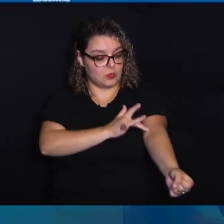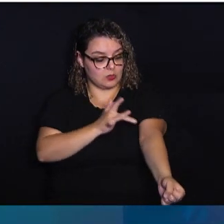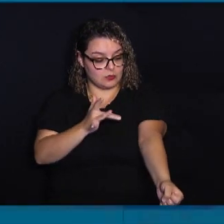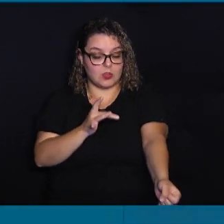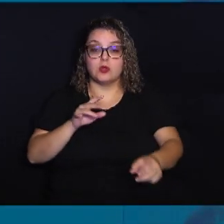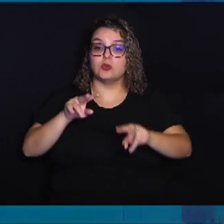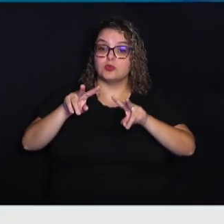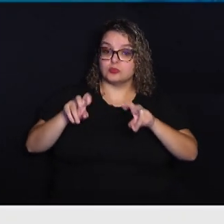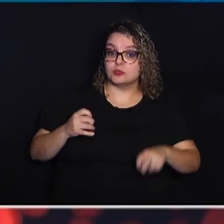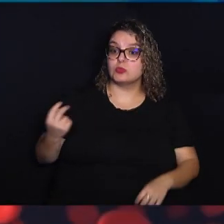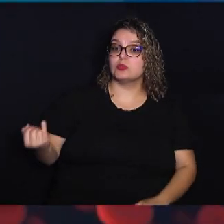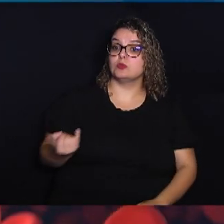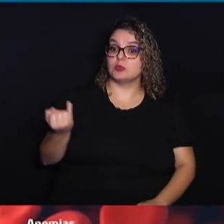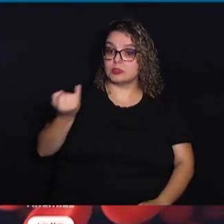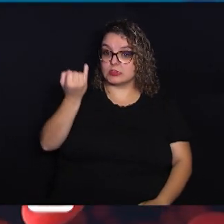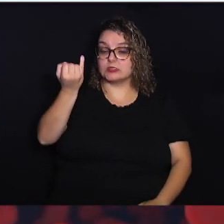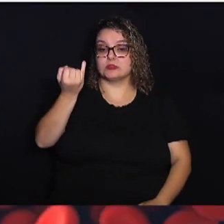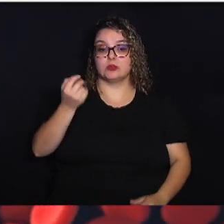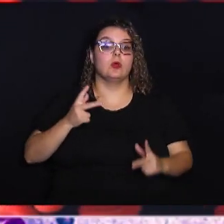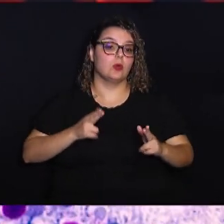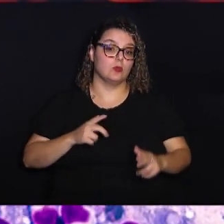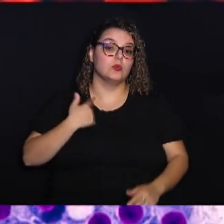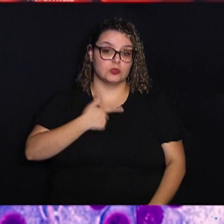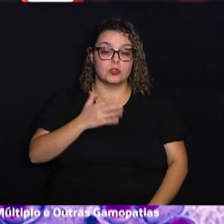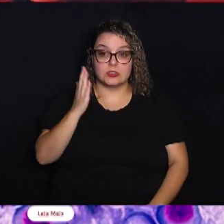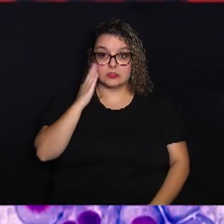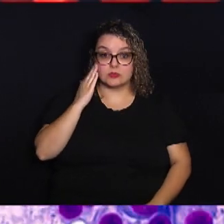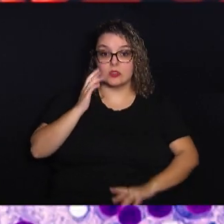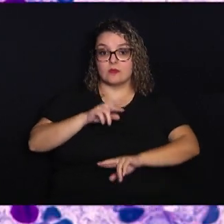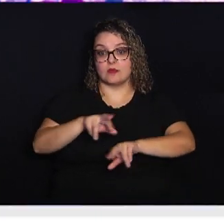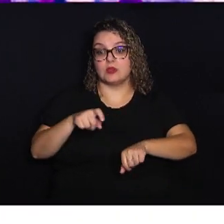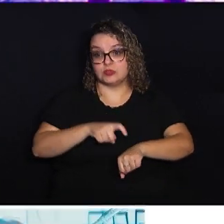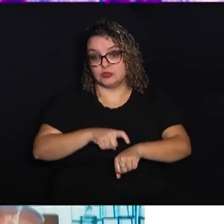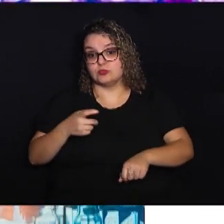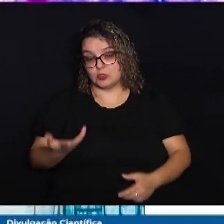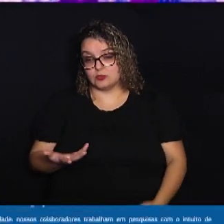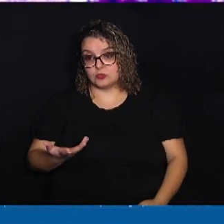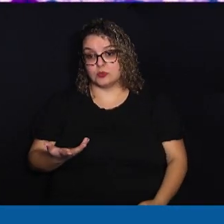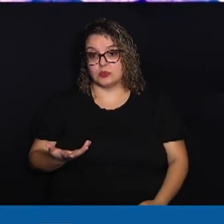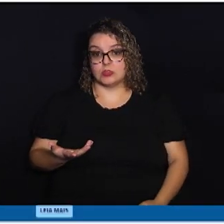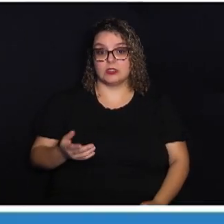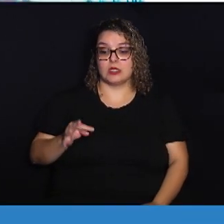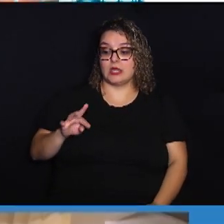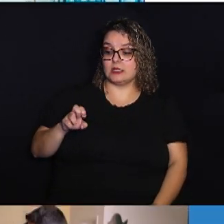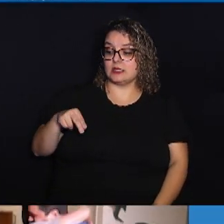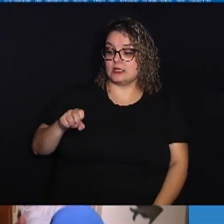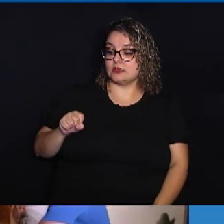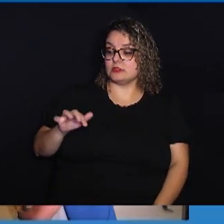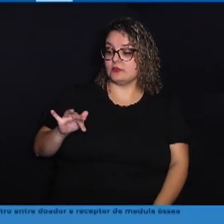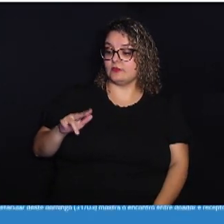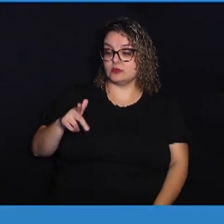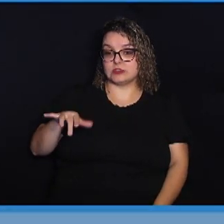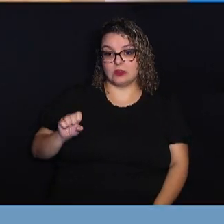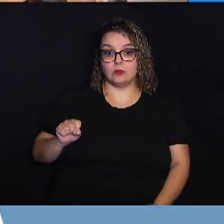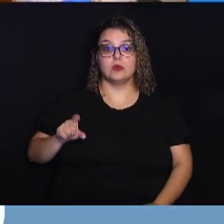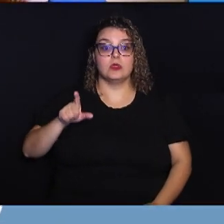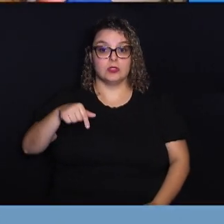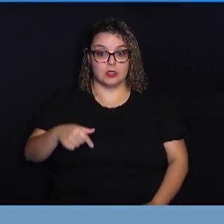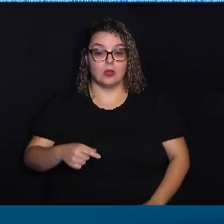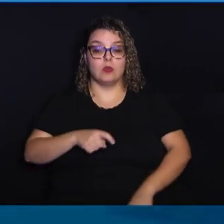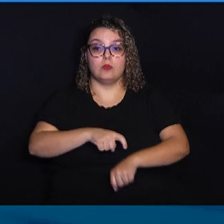tema valiosíssimo, né? Como nós sabemos, são várias as situações que requerem transfusões sanguíneas e é um momento para as